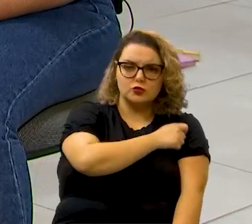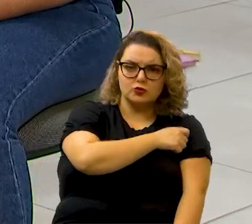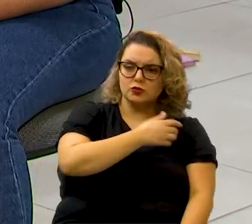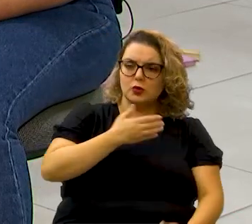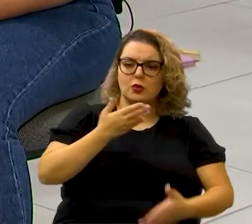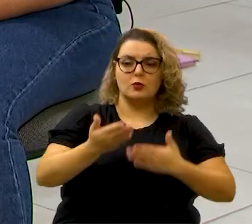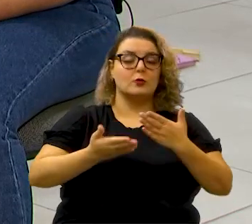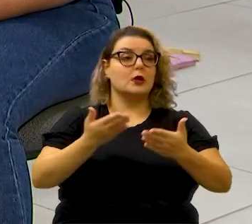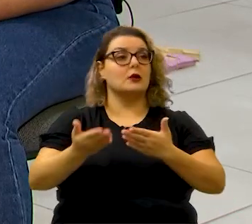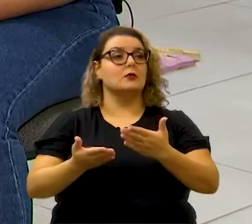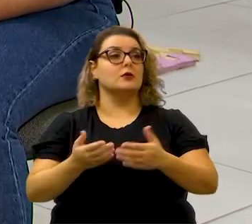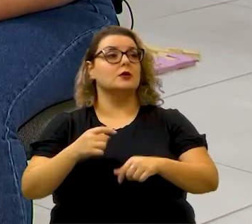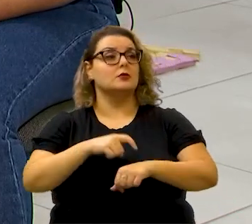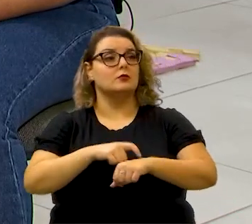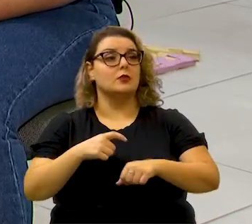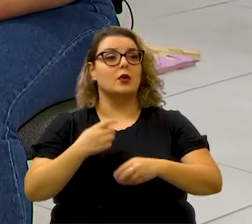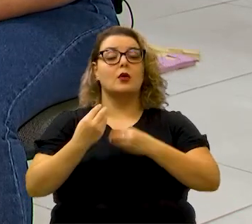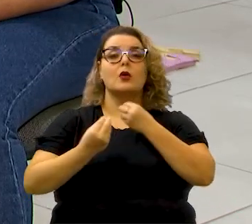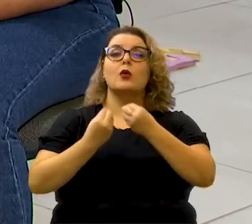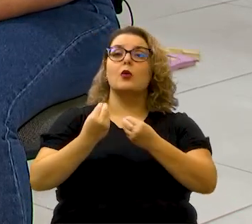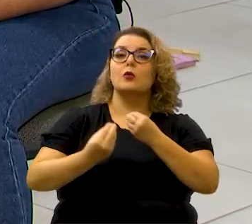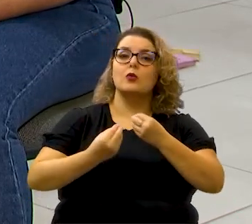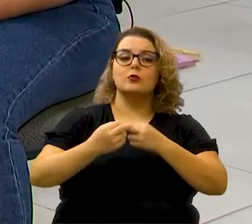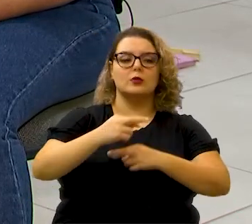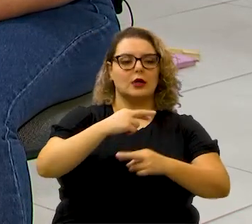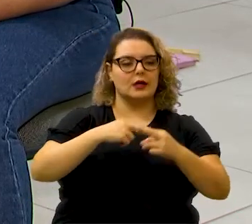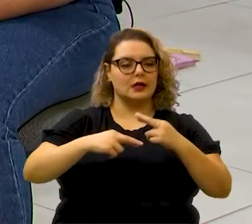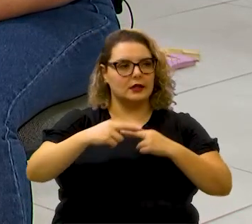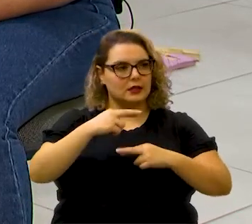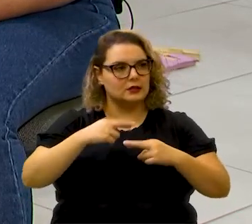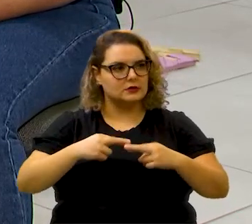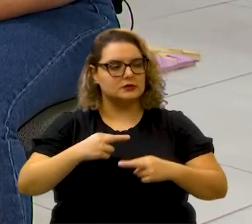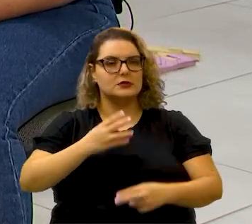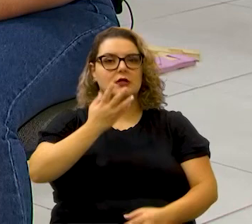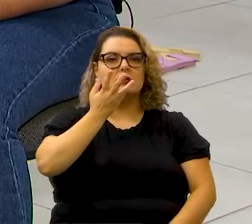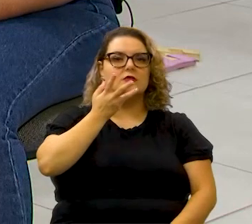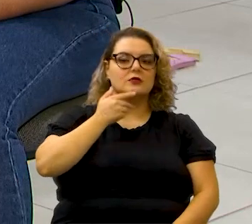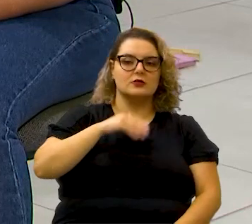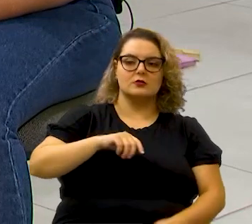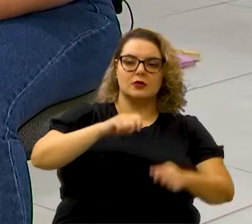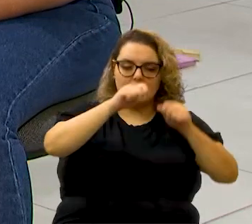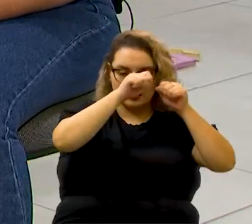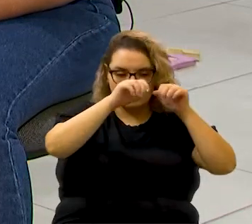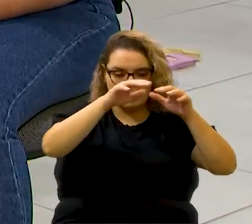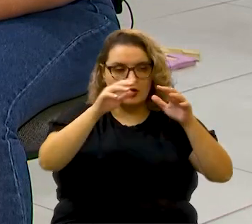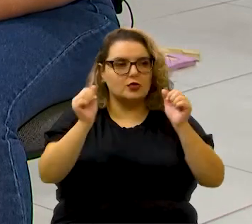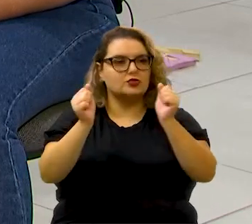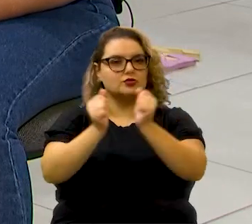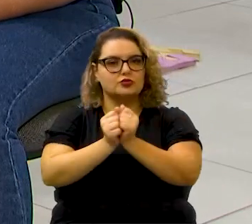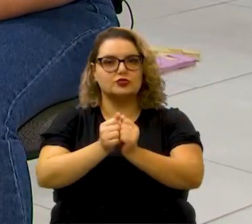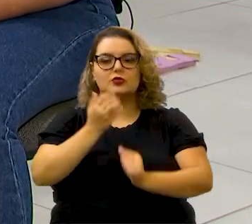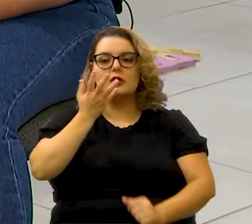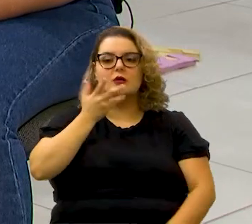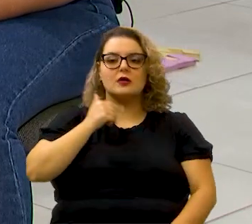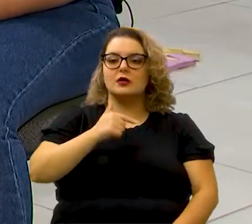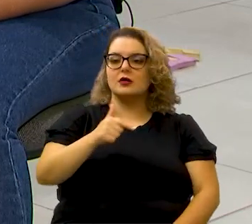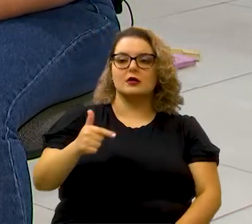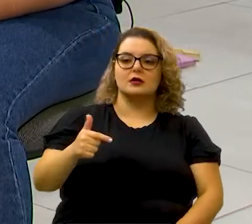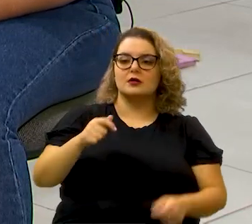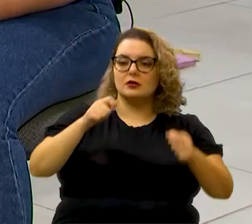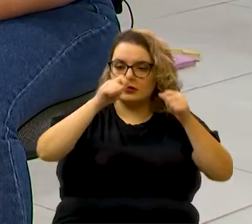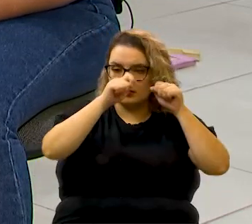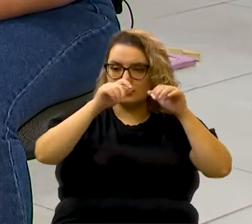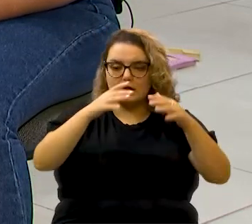estudantes estão lidando com essa situação? Como tem sido a relação entre as crianças que têm autismo e